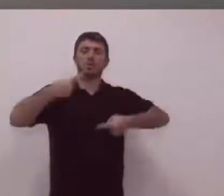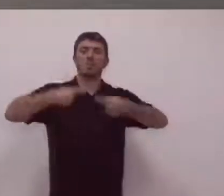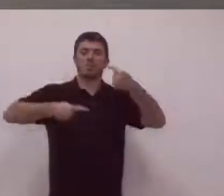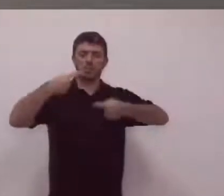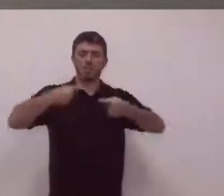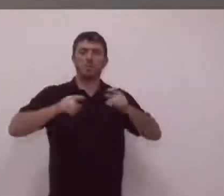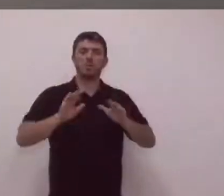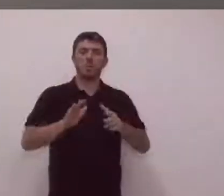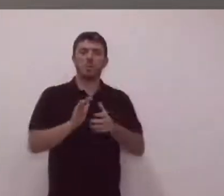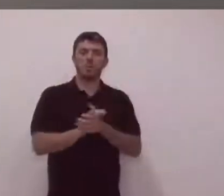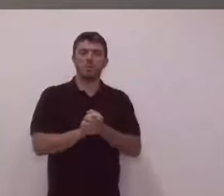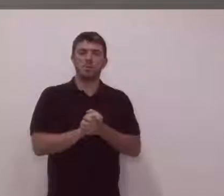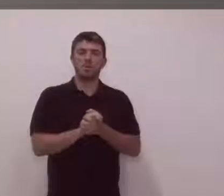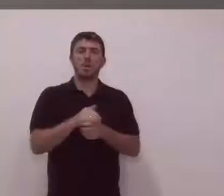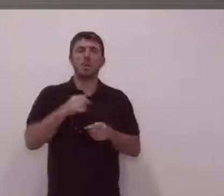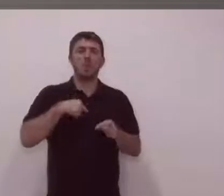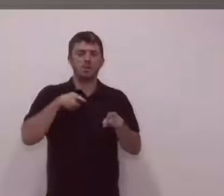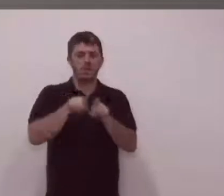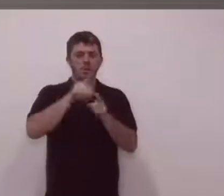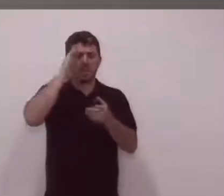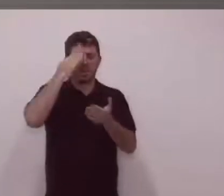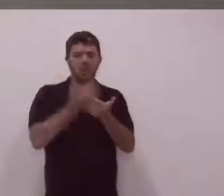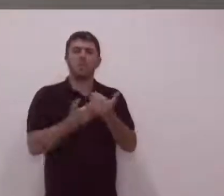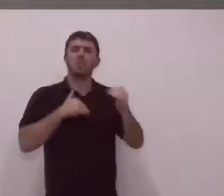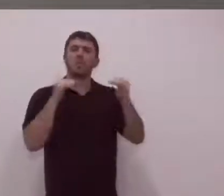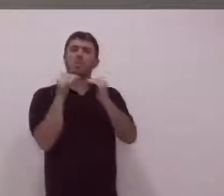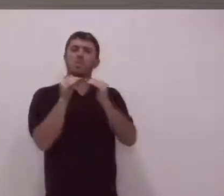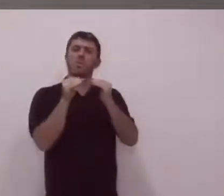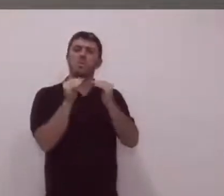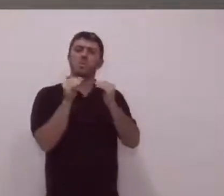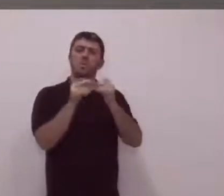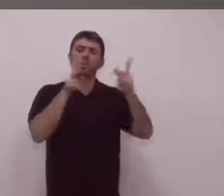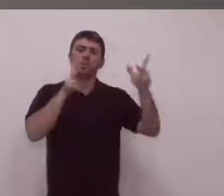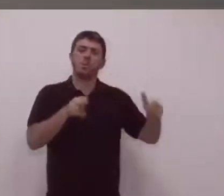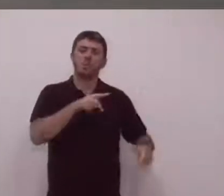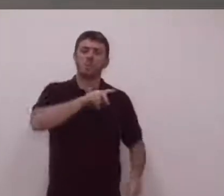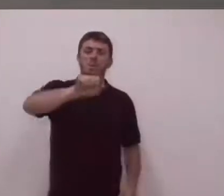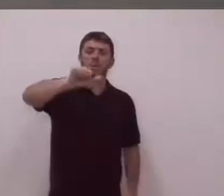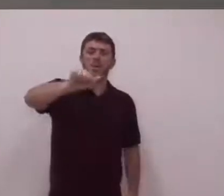eu acredito como a Ana mesma disse que a questão